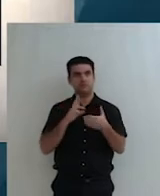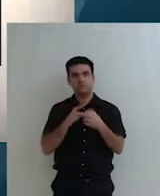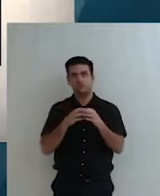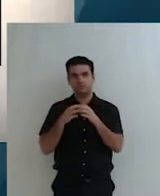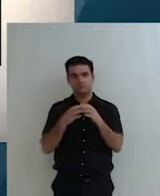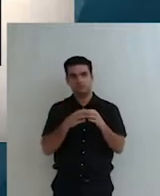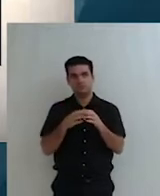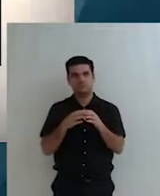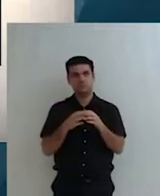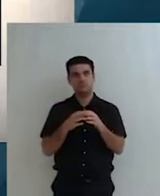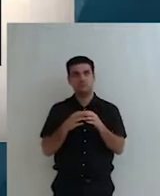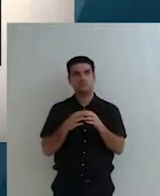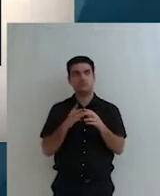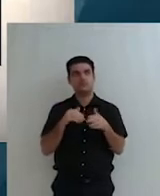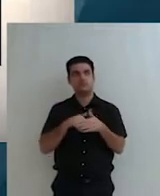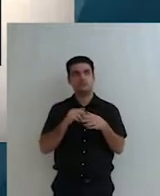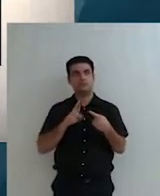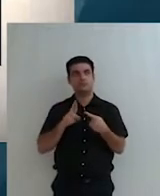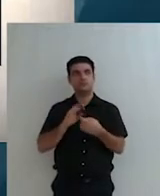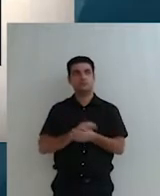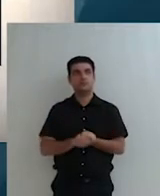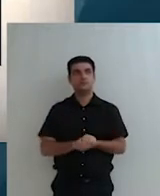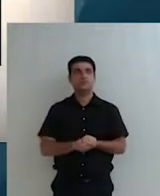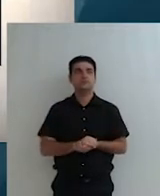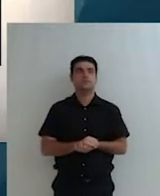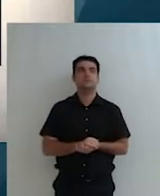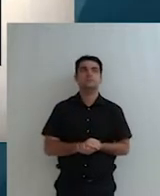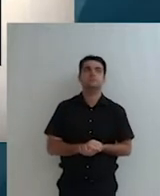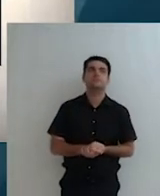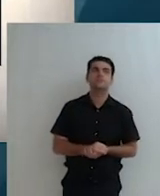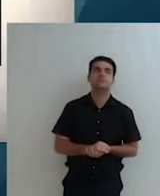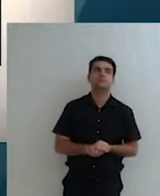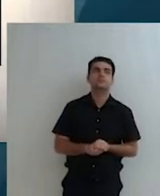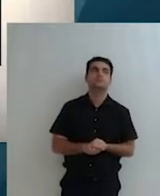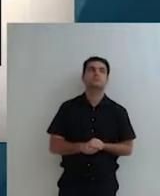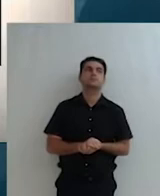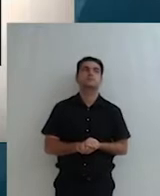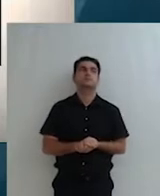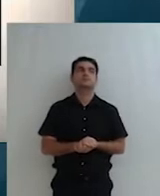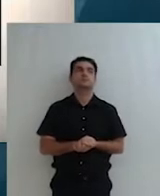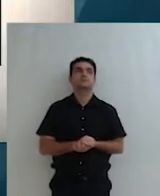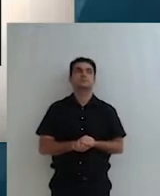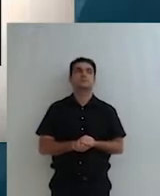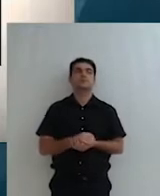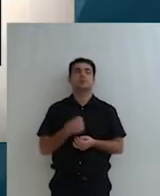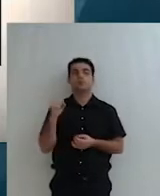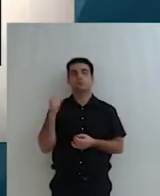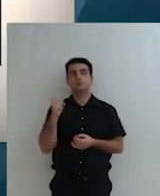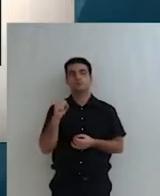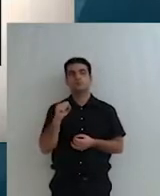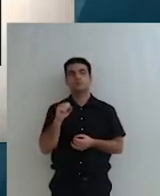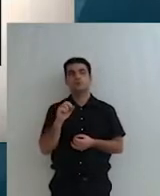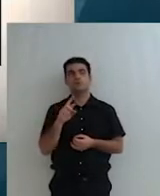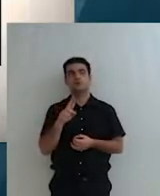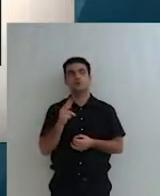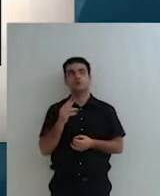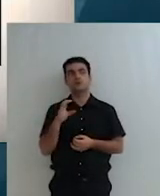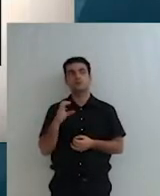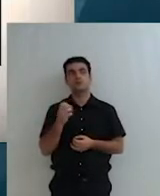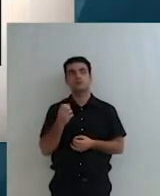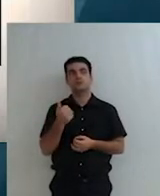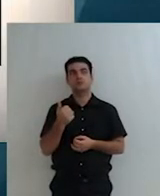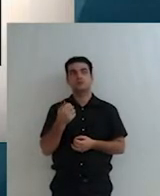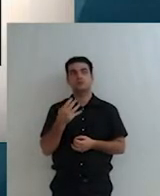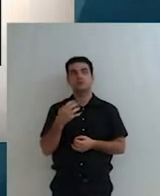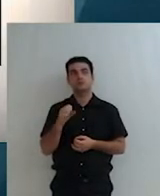eventual descumprimento o que de acordo com a relatora reforça a necessidade de se reconhecer o tempo de suspensão do dever de apresentação